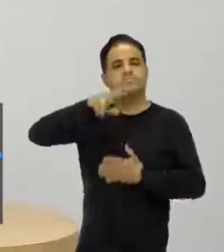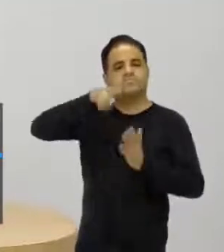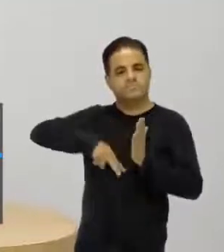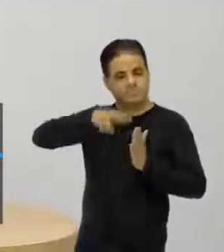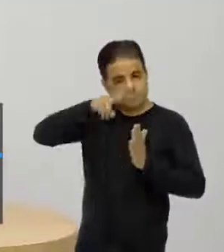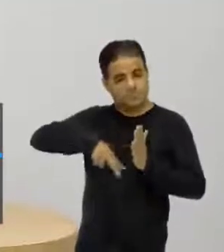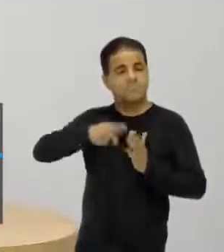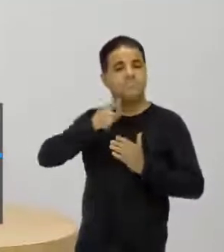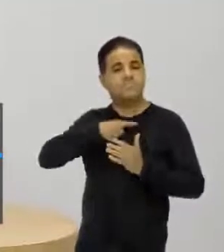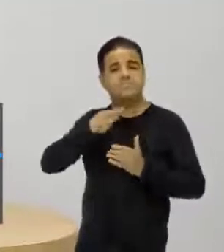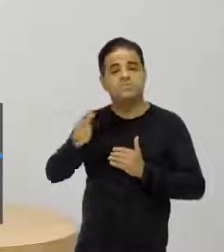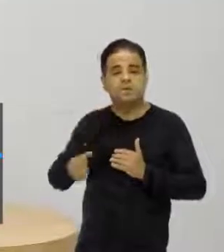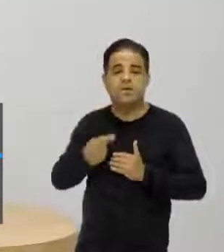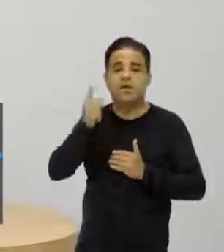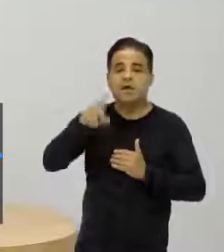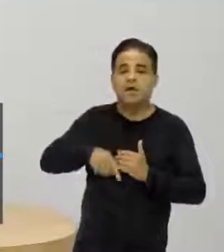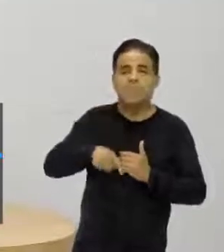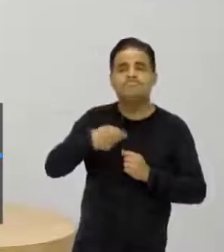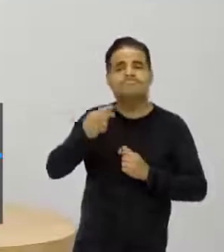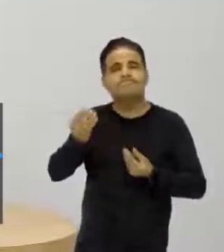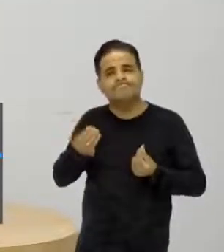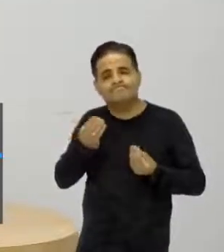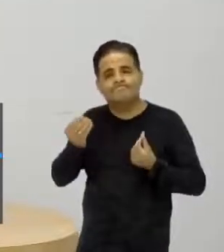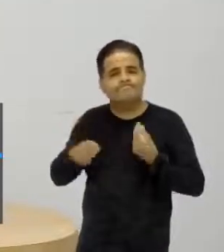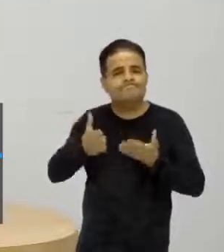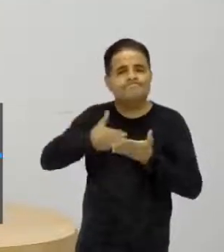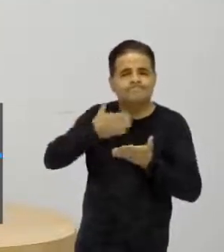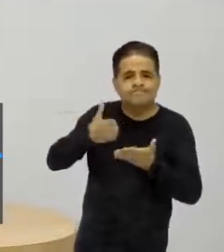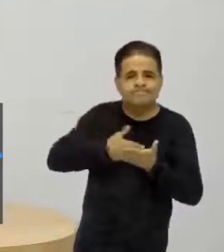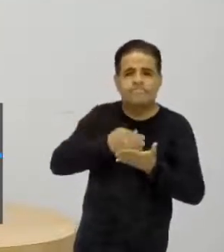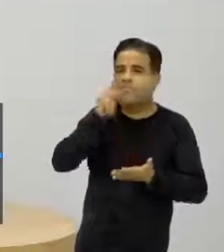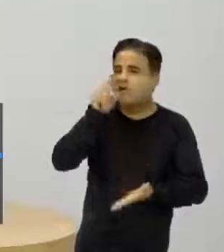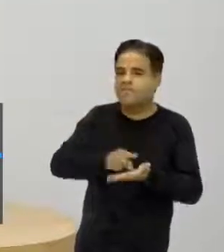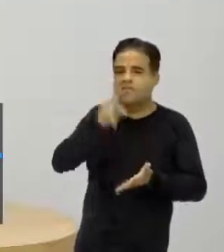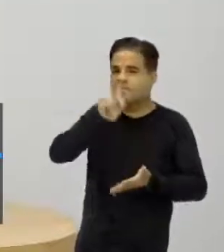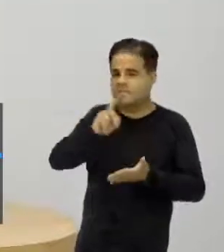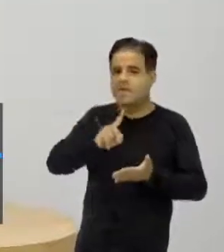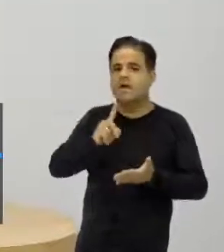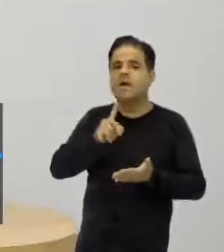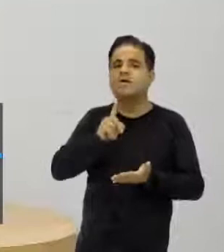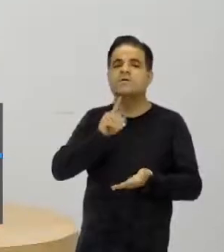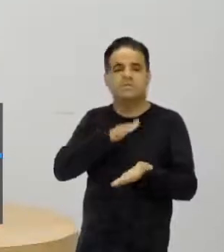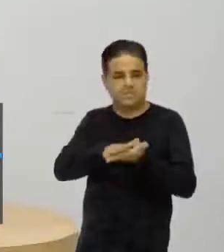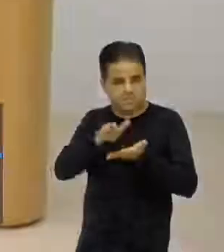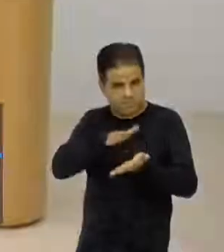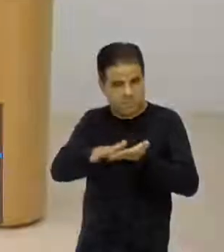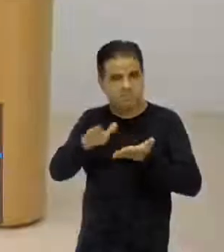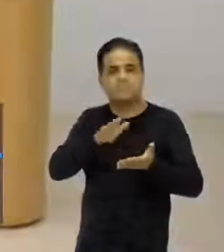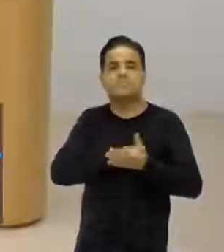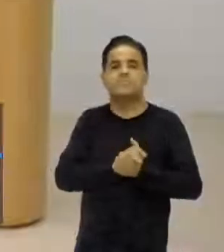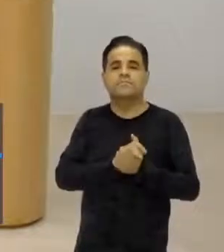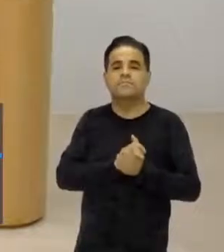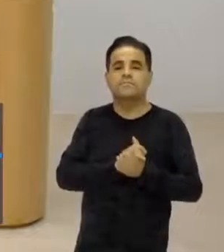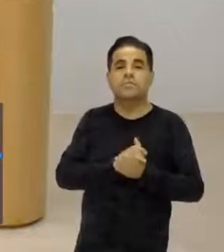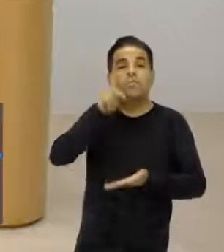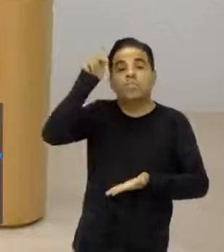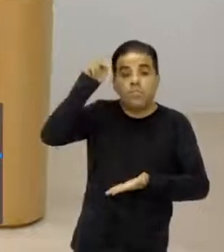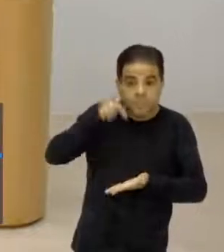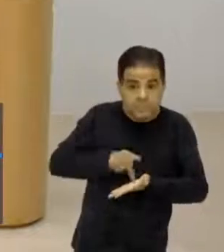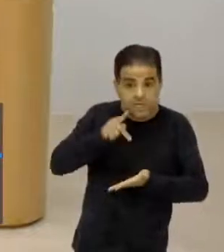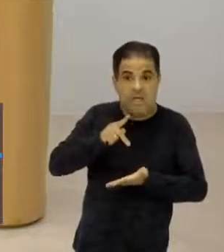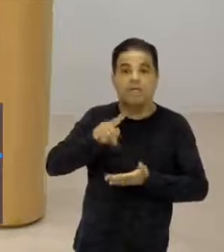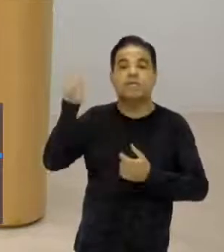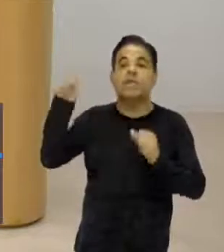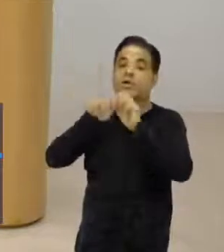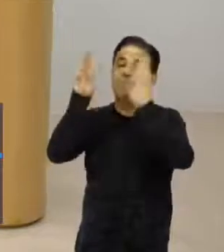do... É uma edição, assim, não é bem a original, mas é uma edição. O original hoje tá tudo no museu. O original tá